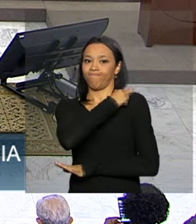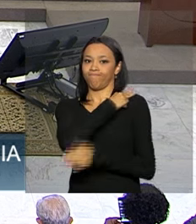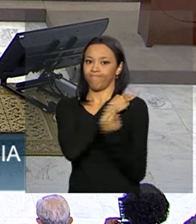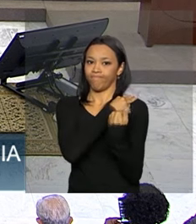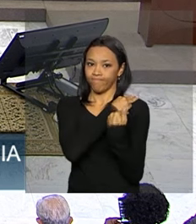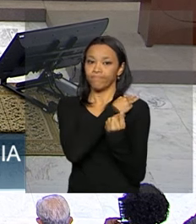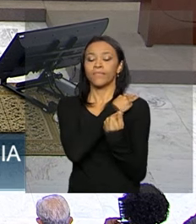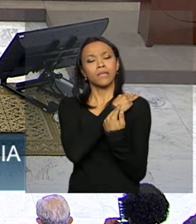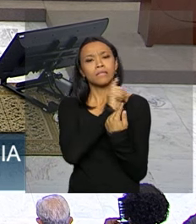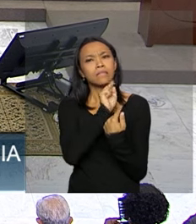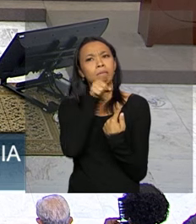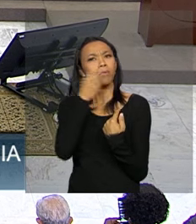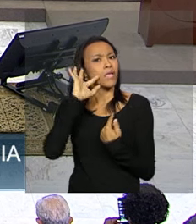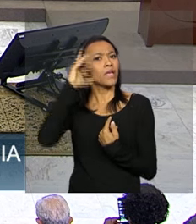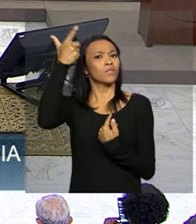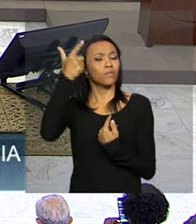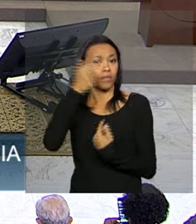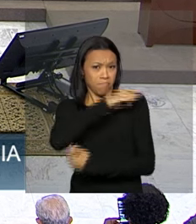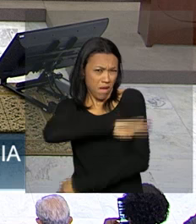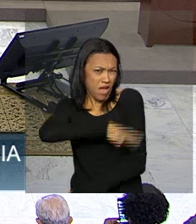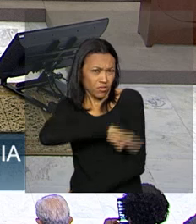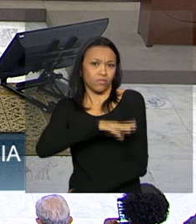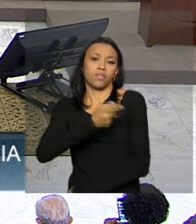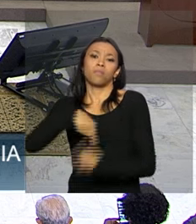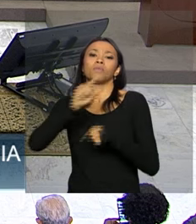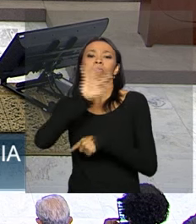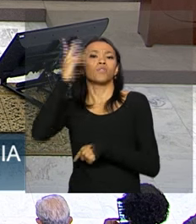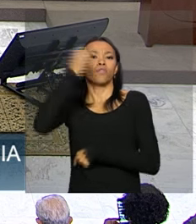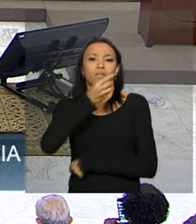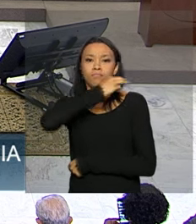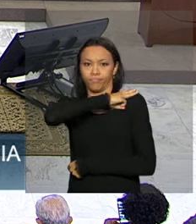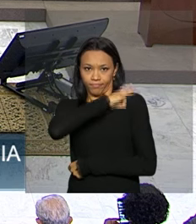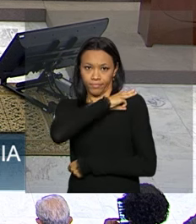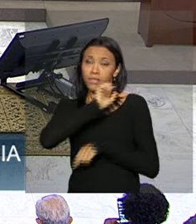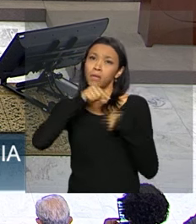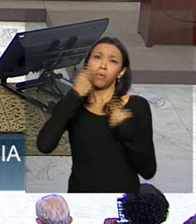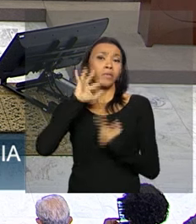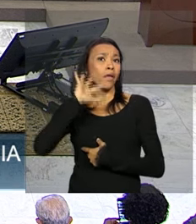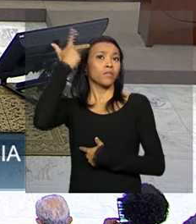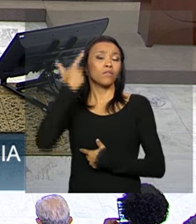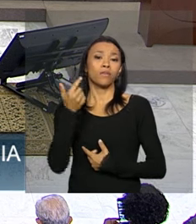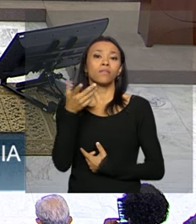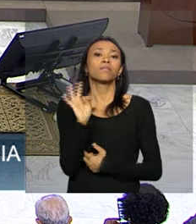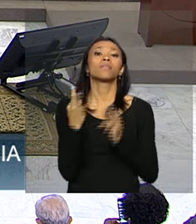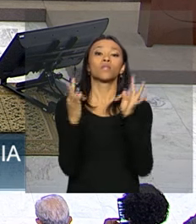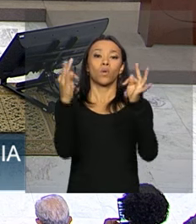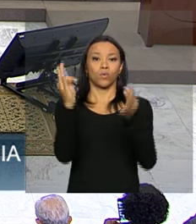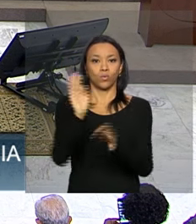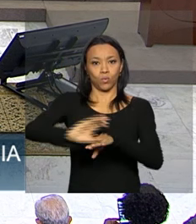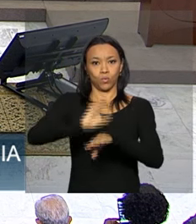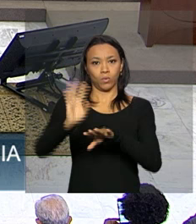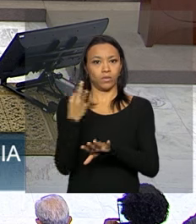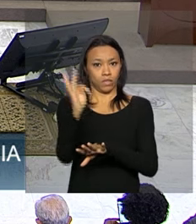ele depois pode fazer um de nível médio e depois ele pode fazer um curso de nível tecnológico.